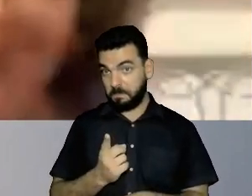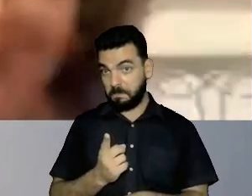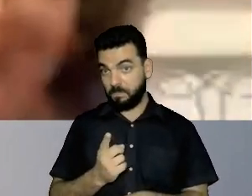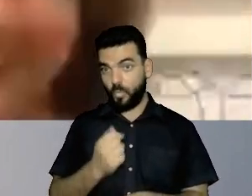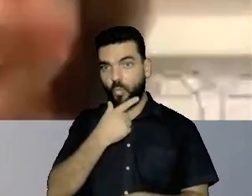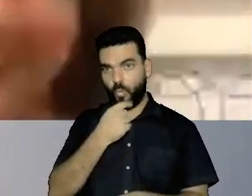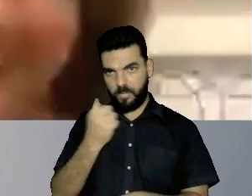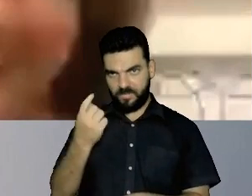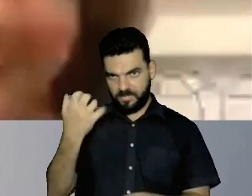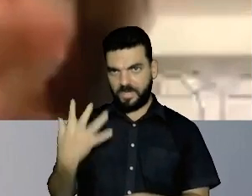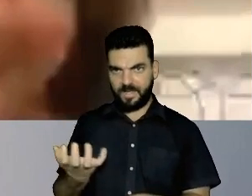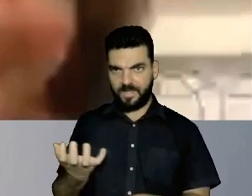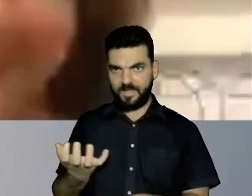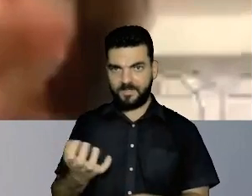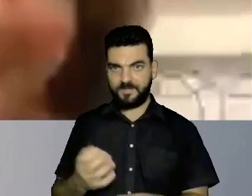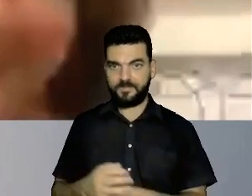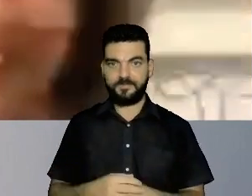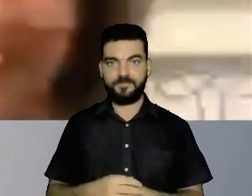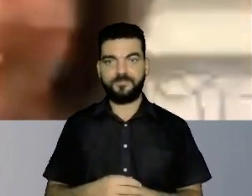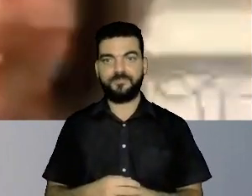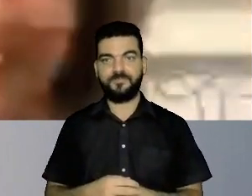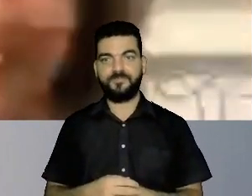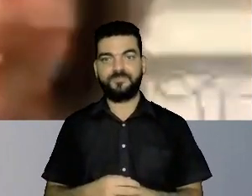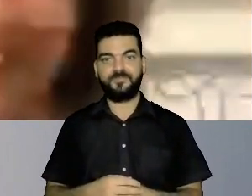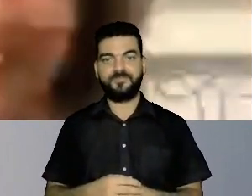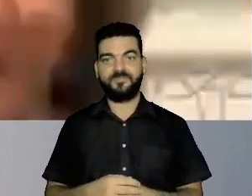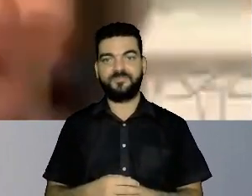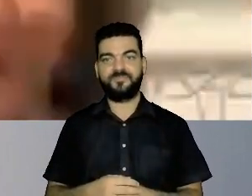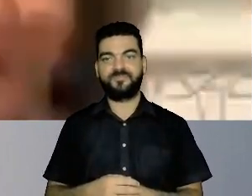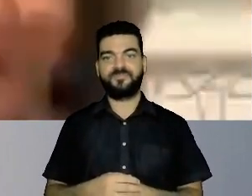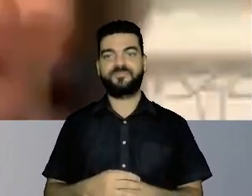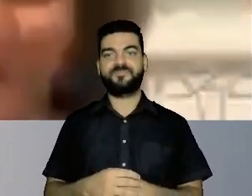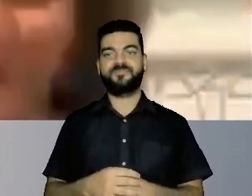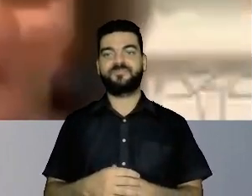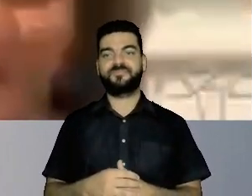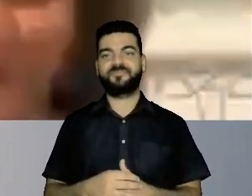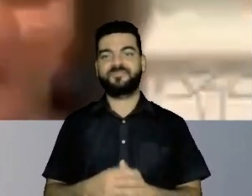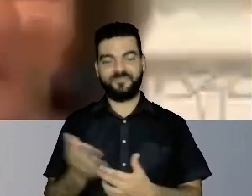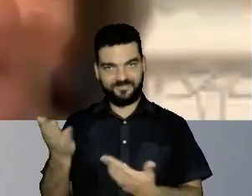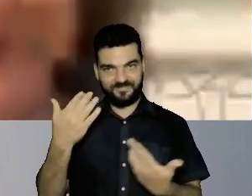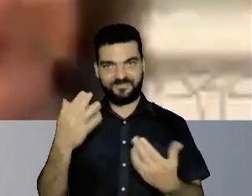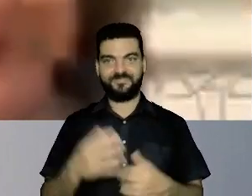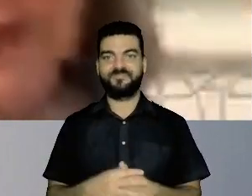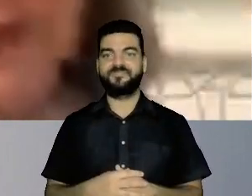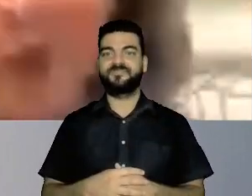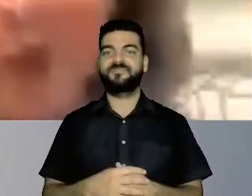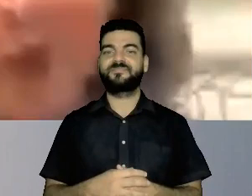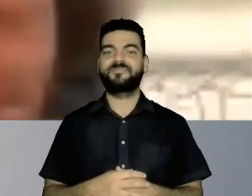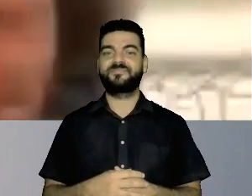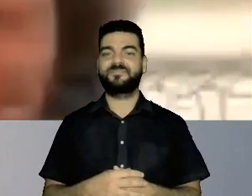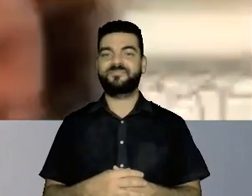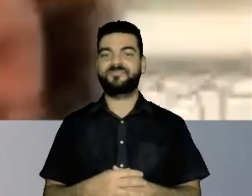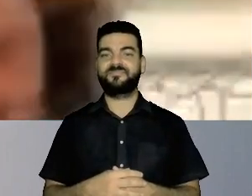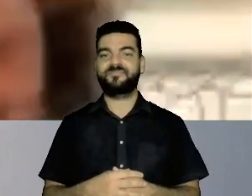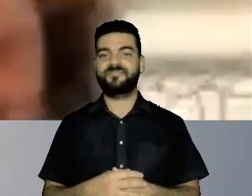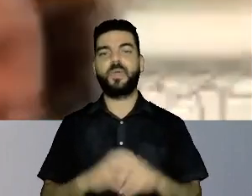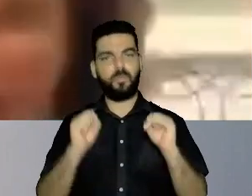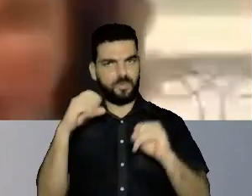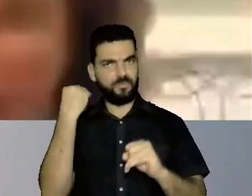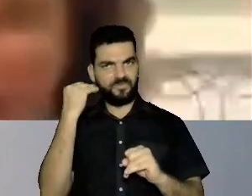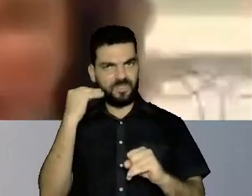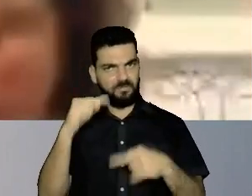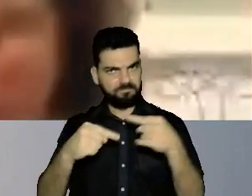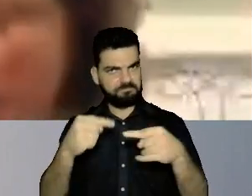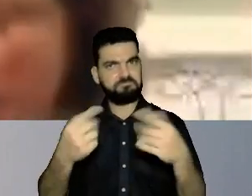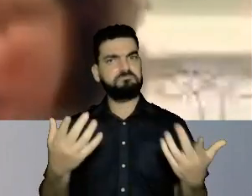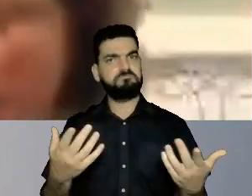para encerrar. Não sei se teve perguntas. Vladimir quer comentar, Luiz. Eu